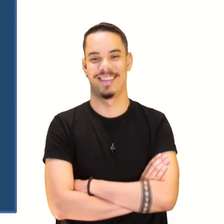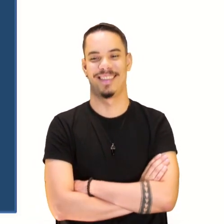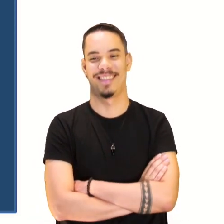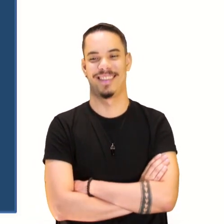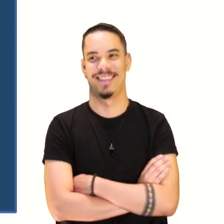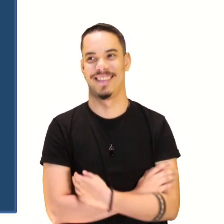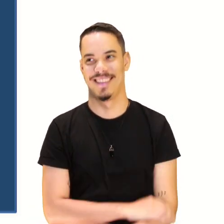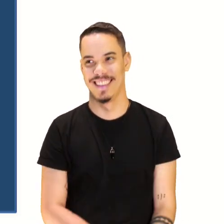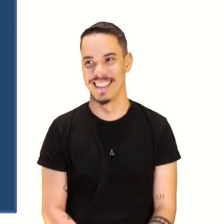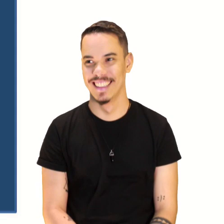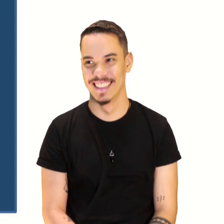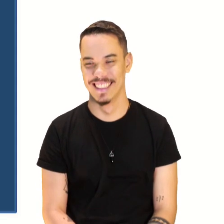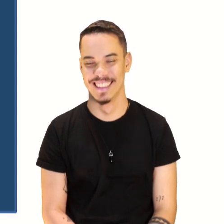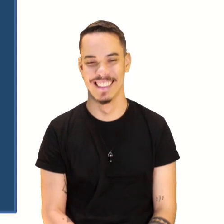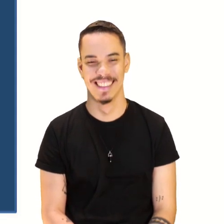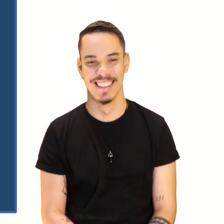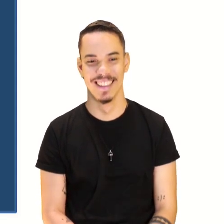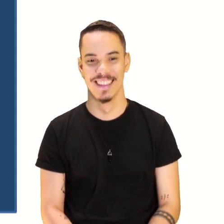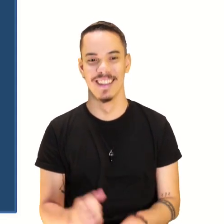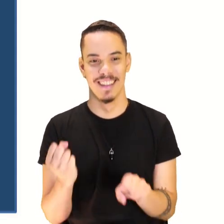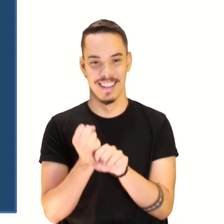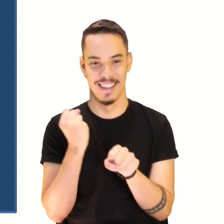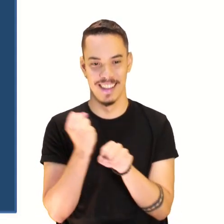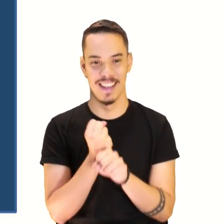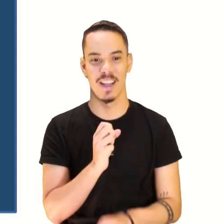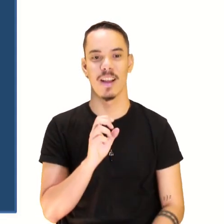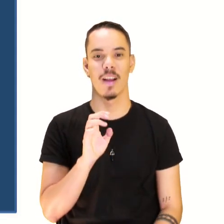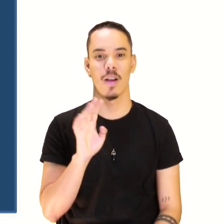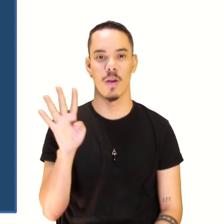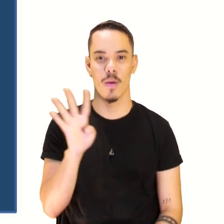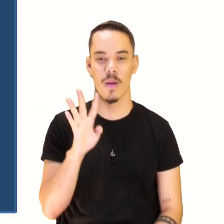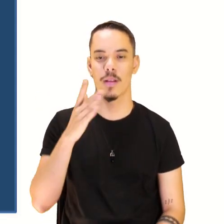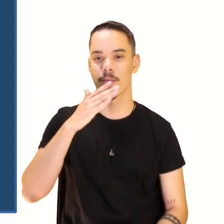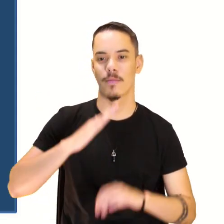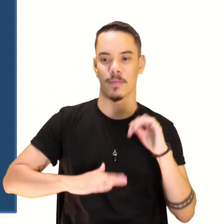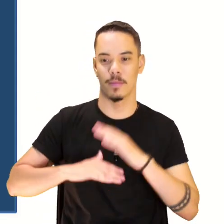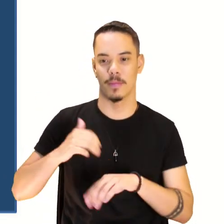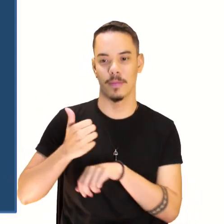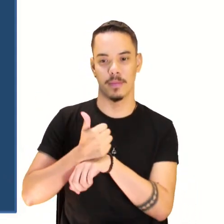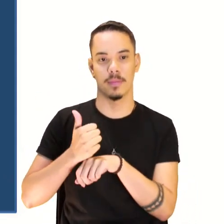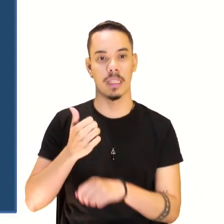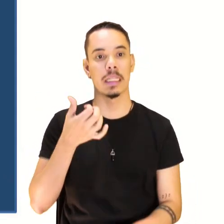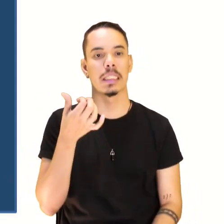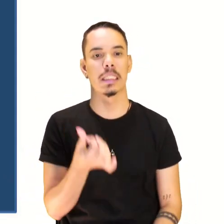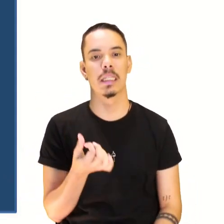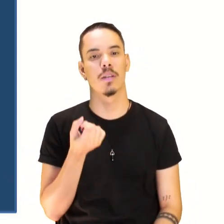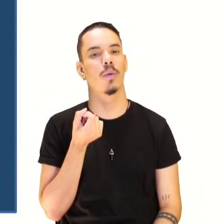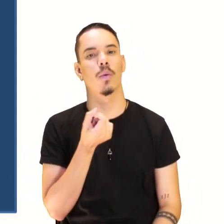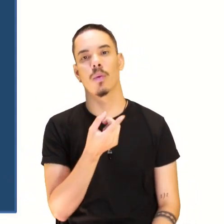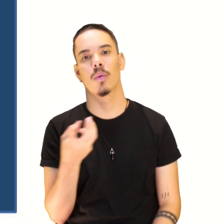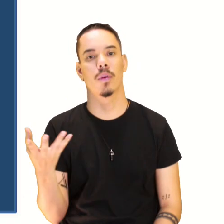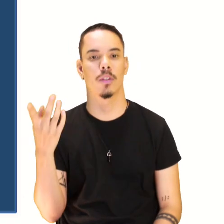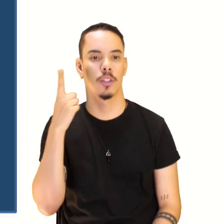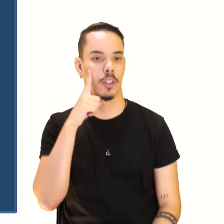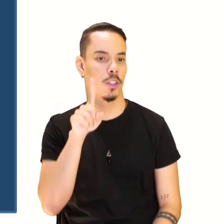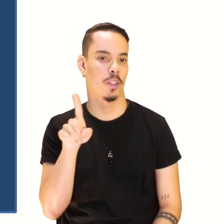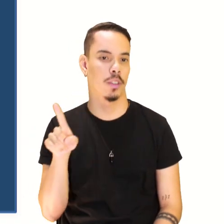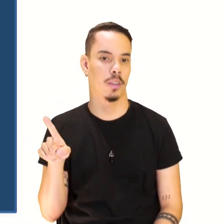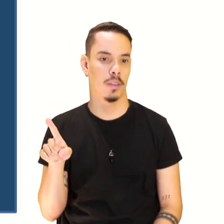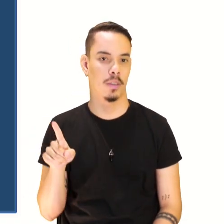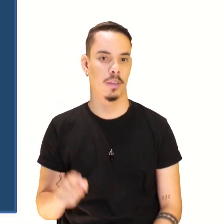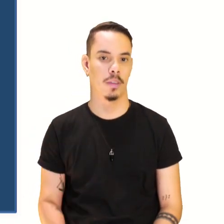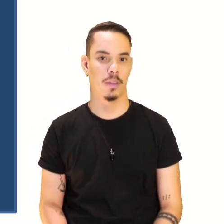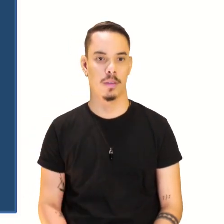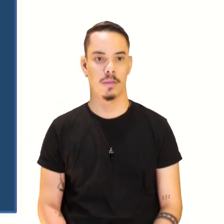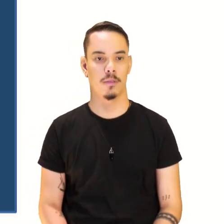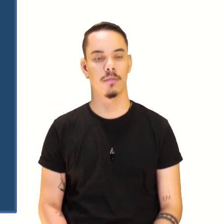para construir uma casa quatro demora um 12 dias seis Operários levariam quantos dias para construir a casa então foi uma vez e meia ali